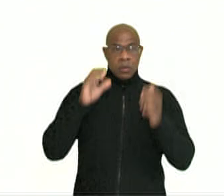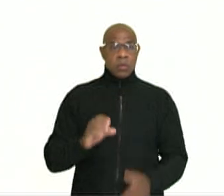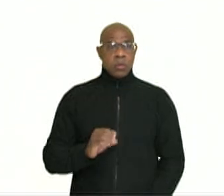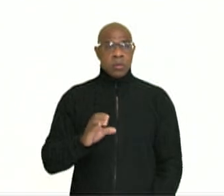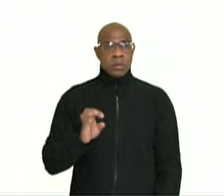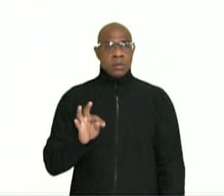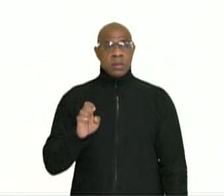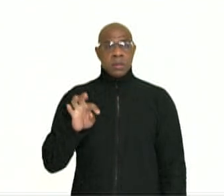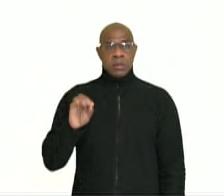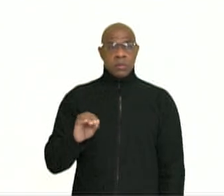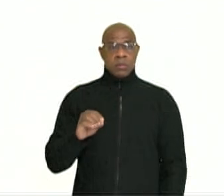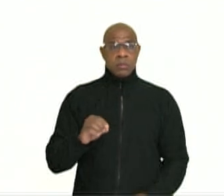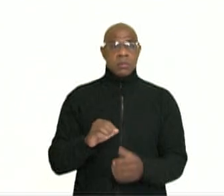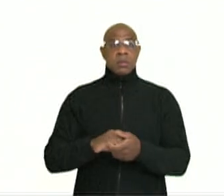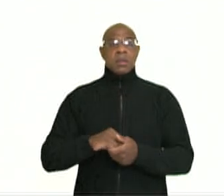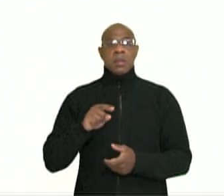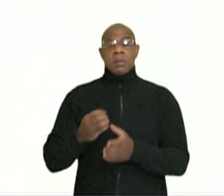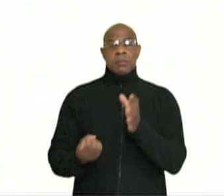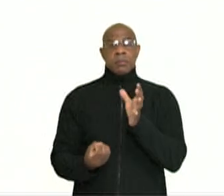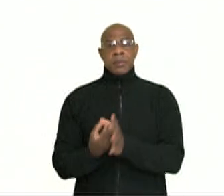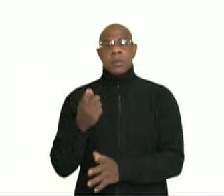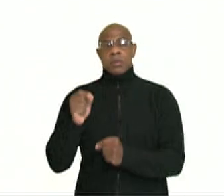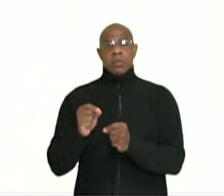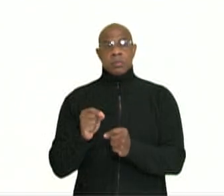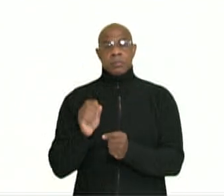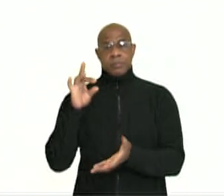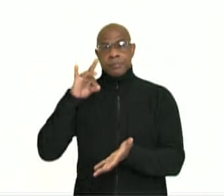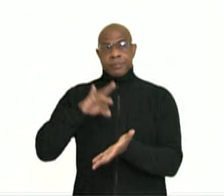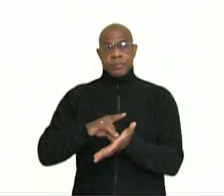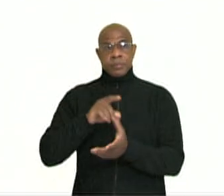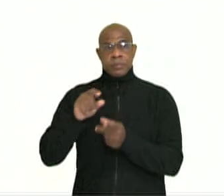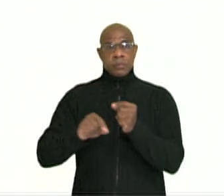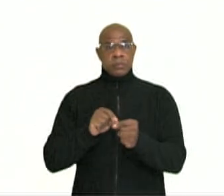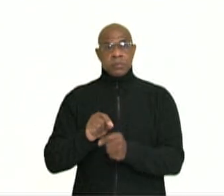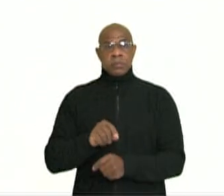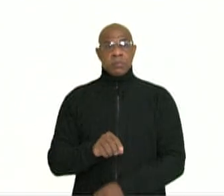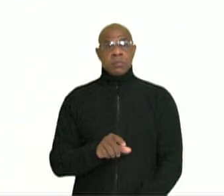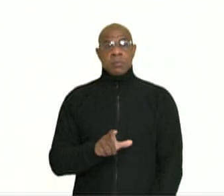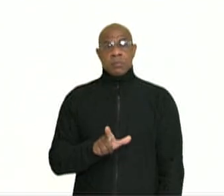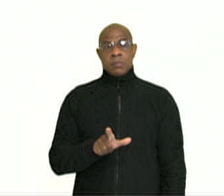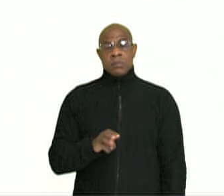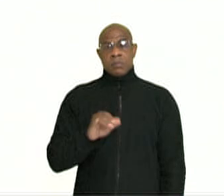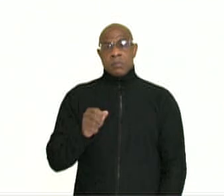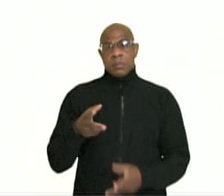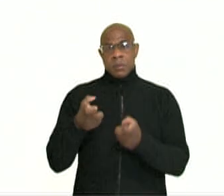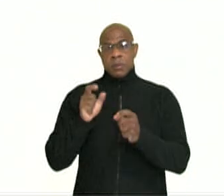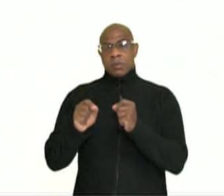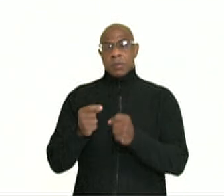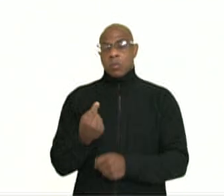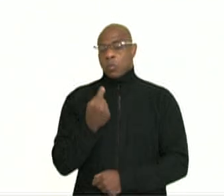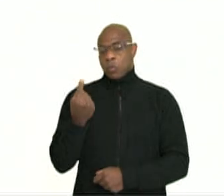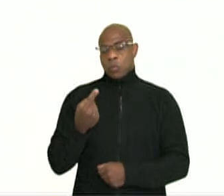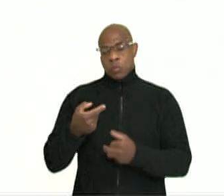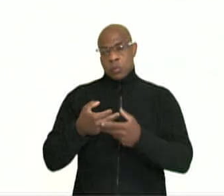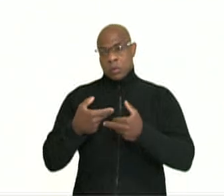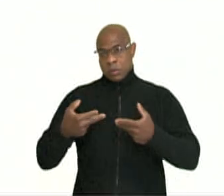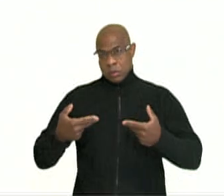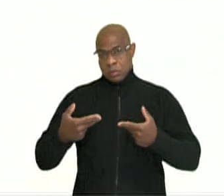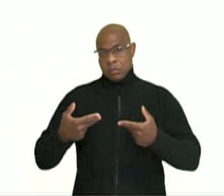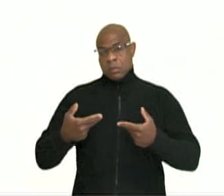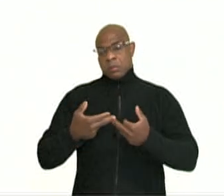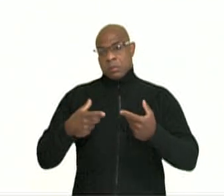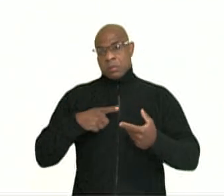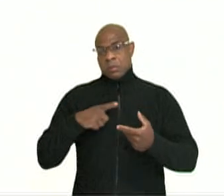de regra do octeto, surgiu a partir da constatação de Linus Pauling ao perceber que os únicos elementos encontrados isolados